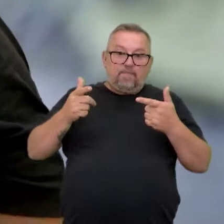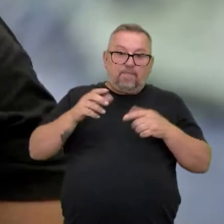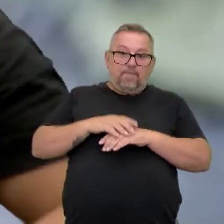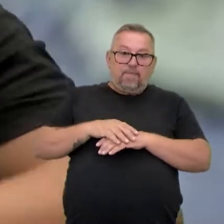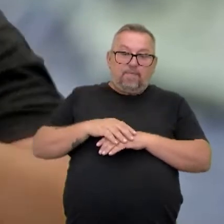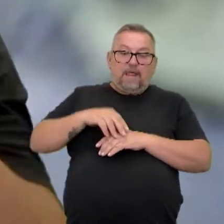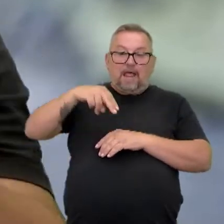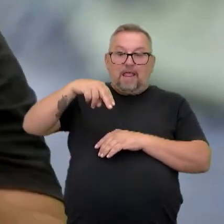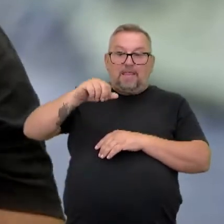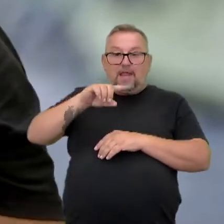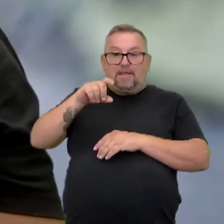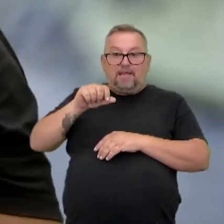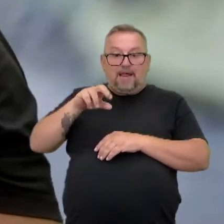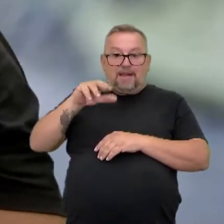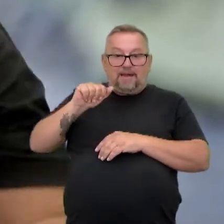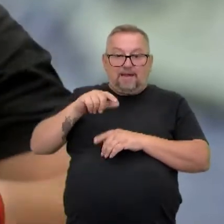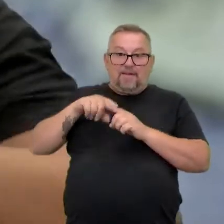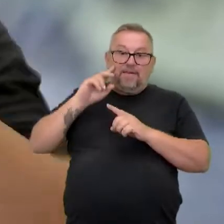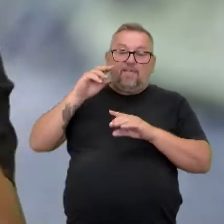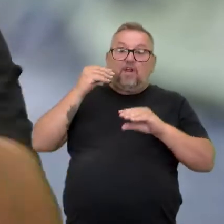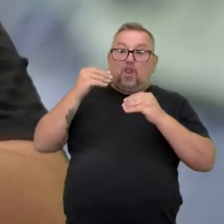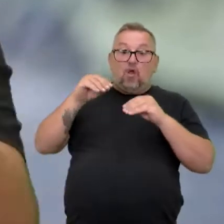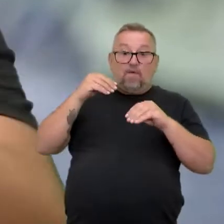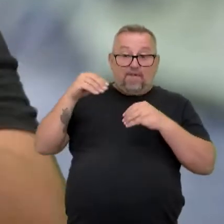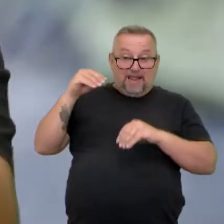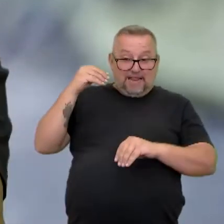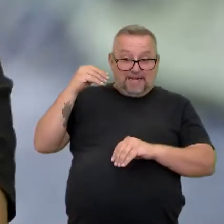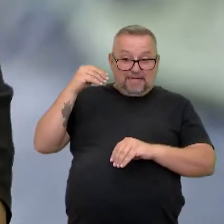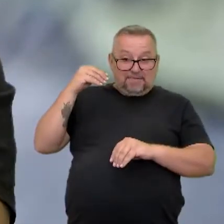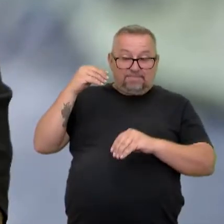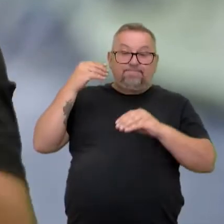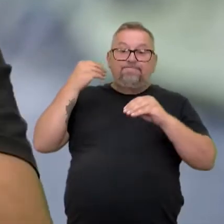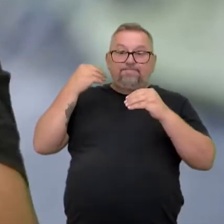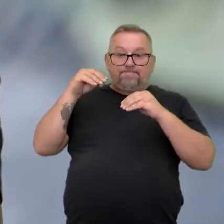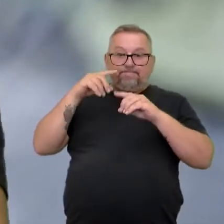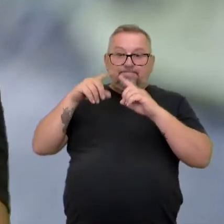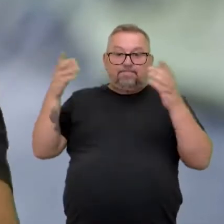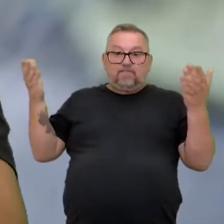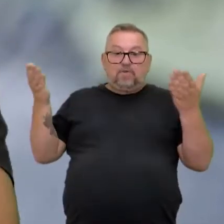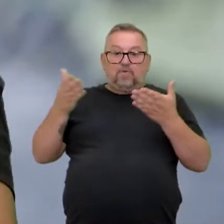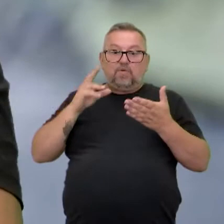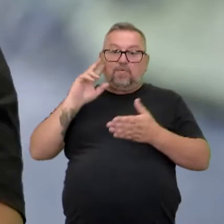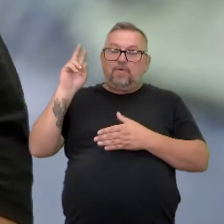Nazaré. Ele nasce de uma cena de novela, mas ele evolui ao ponto de que hoje muita